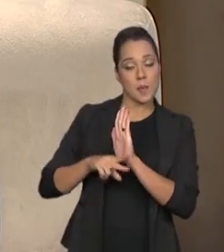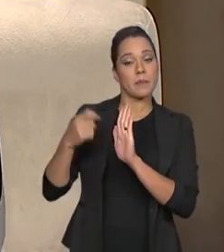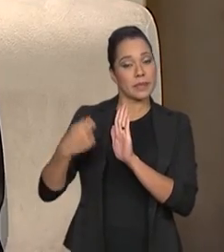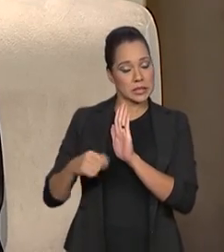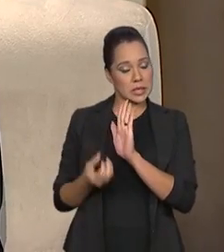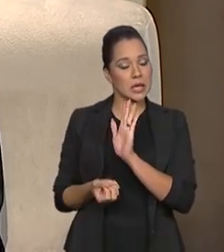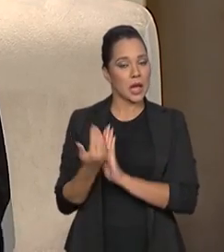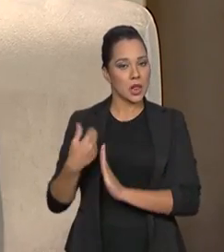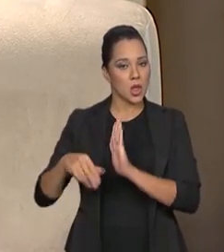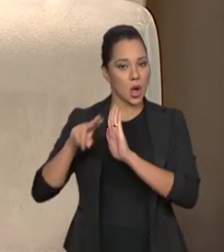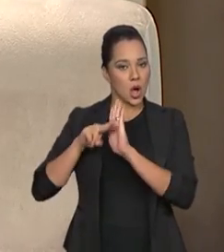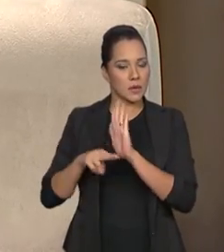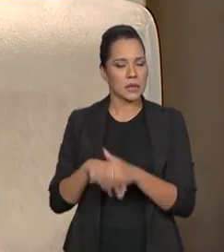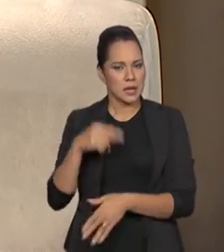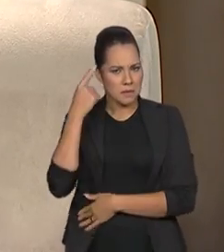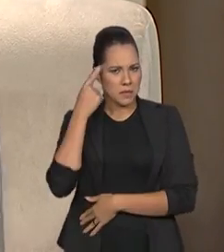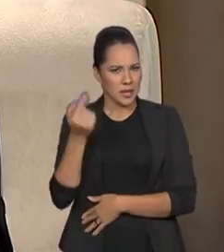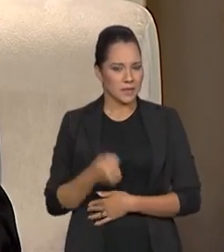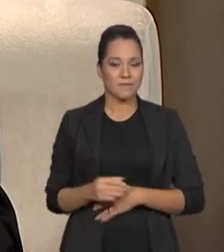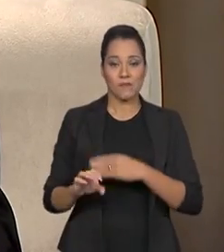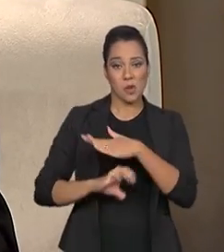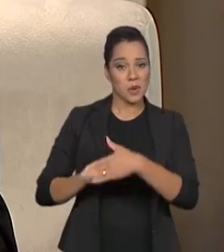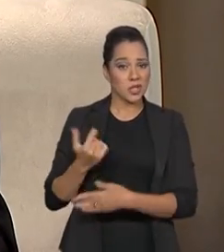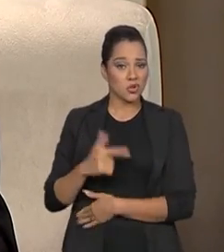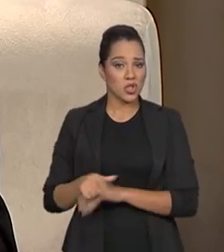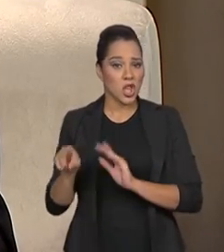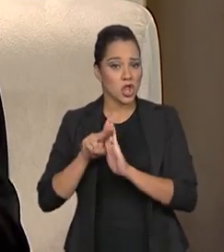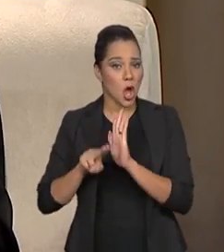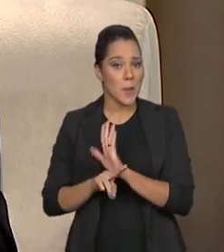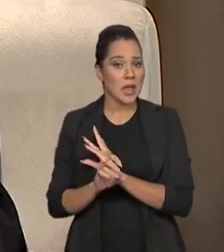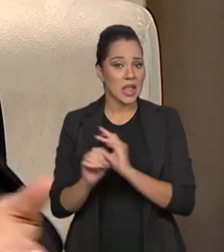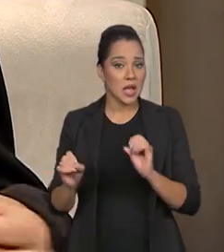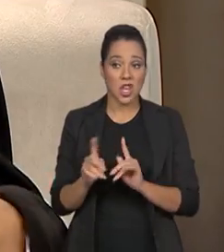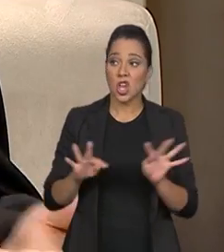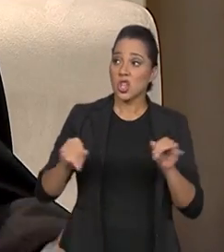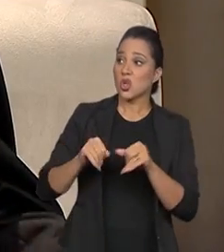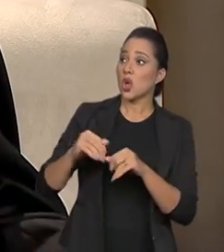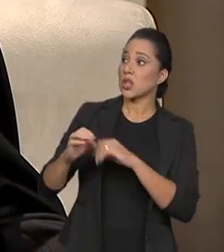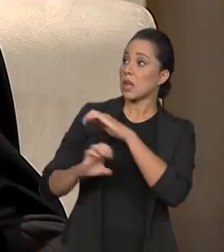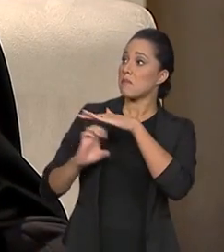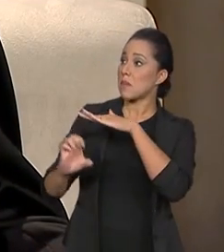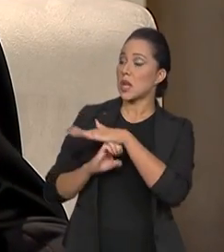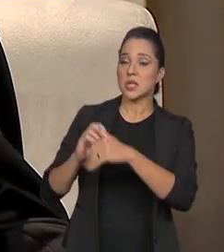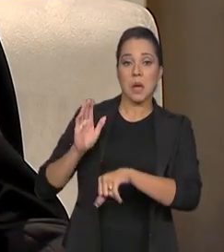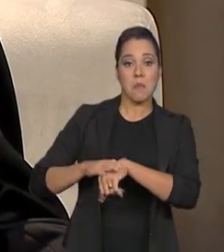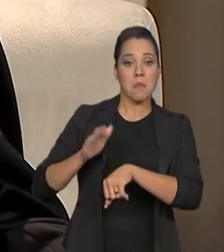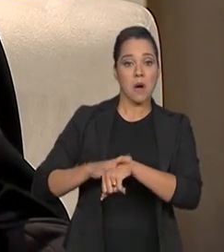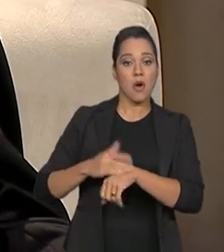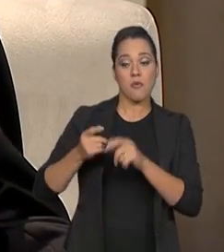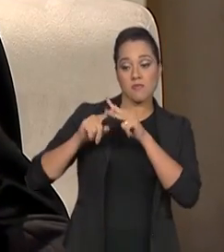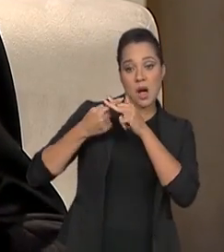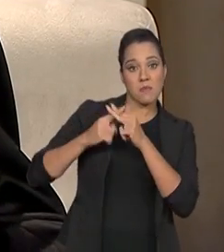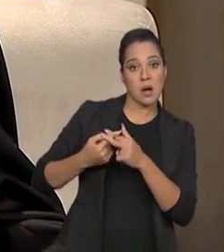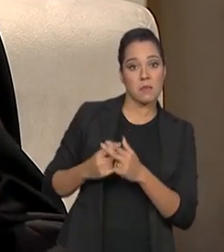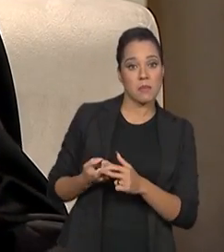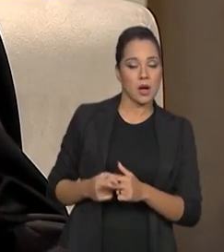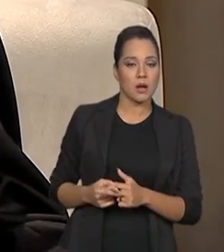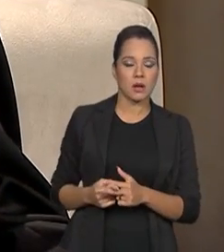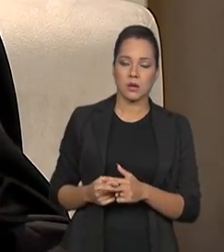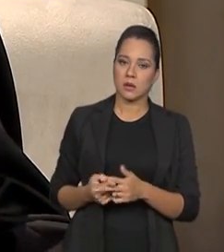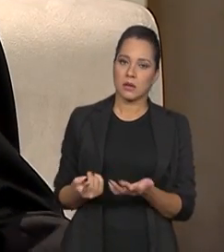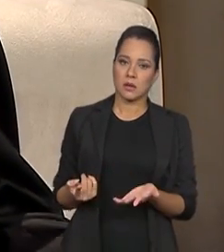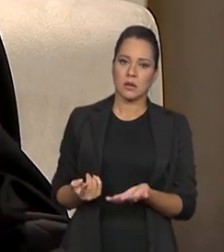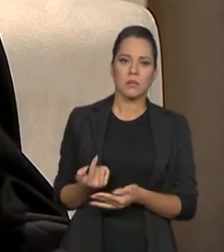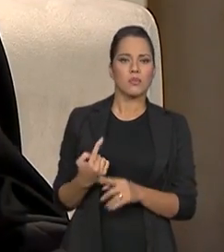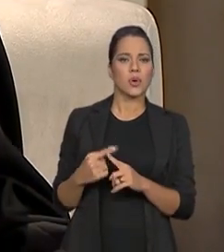de normas imagine uma empresa se não houvesse normalização toda empresa teria que fabricar seus próprios parafusos e isso não acontece